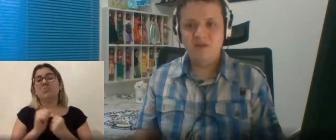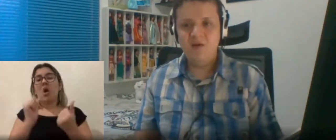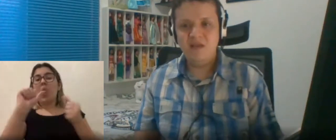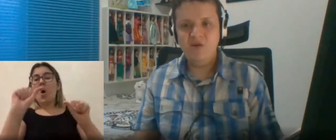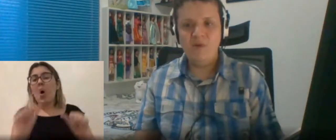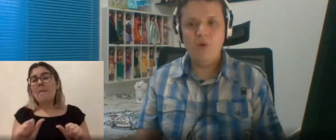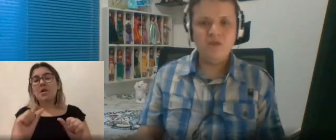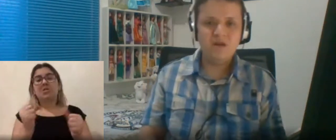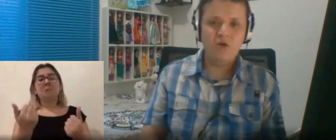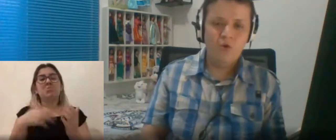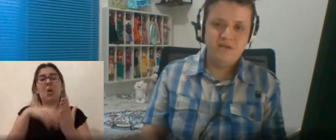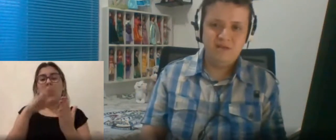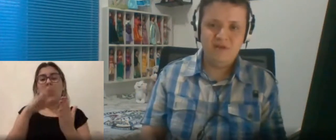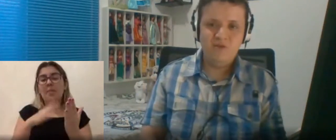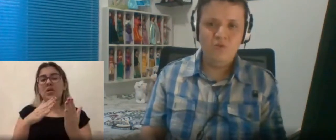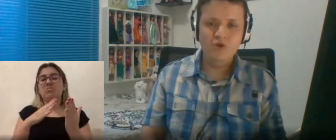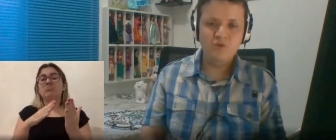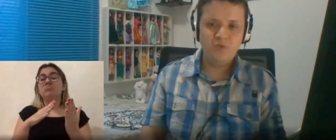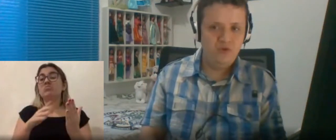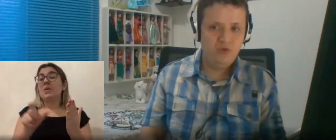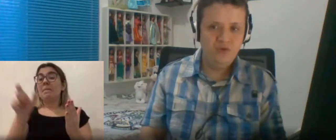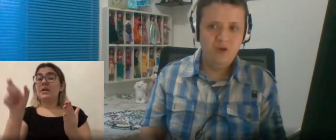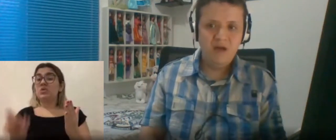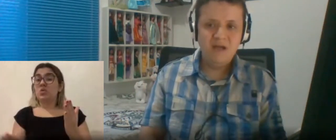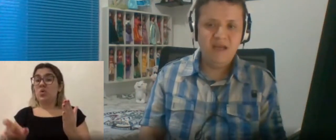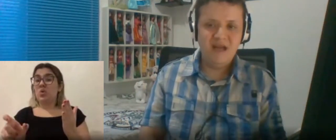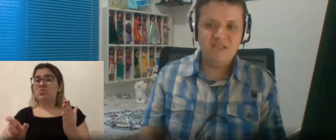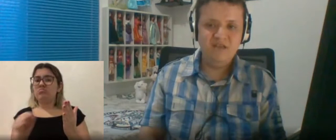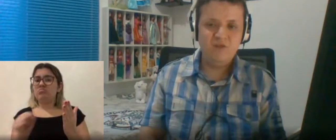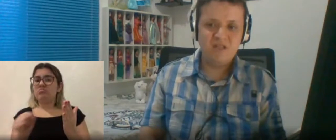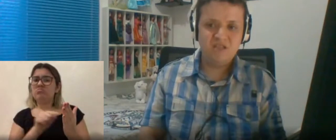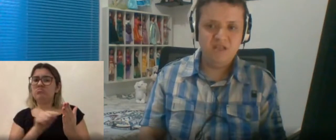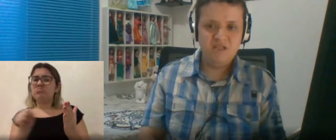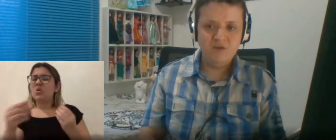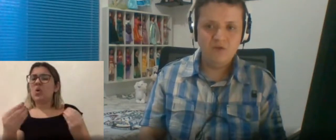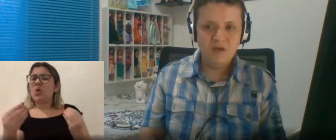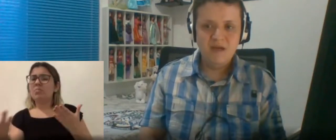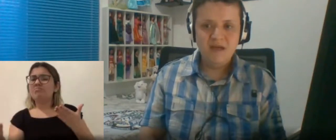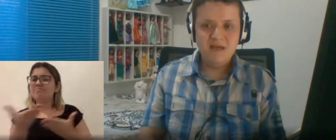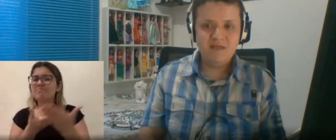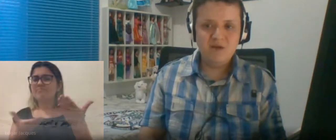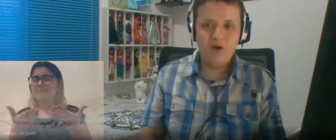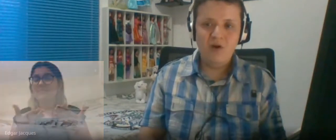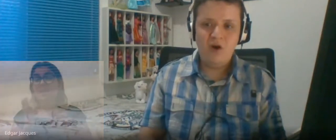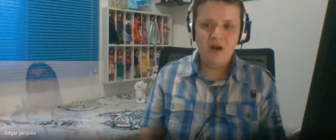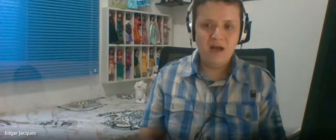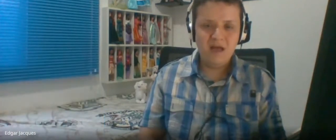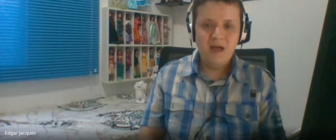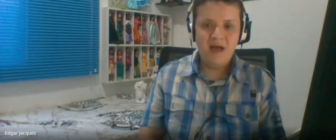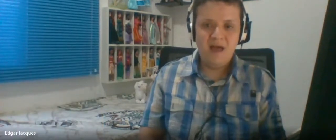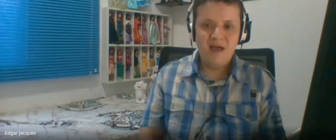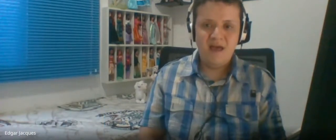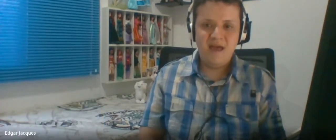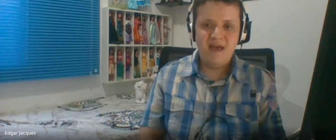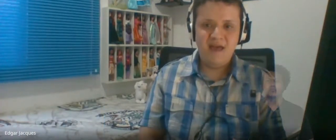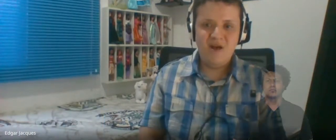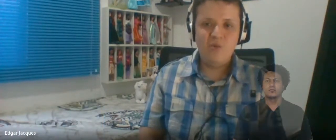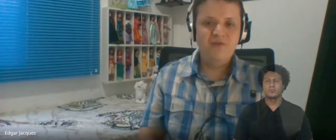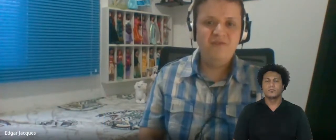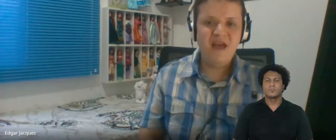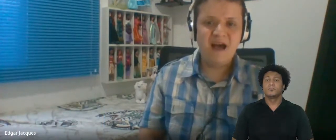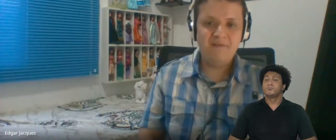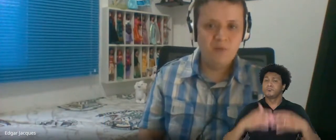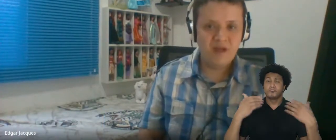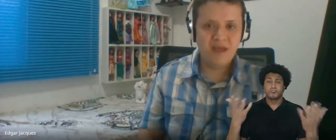seja, eu tenho aqui uma outra coisa, eu tenho um outro produto criativo, artístico, que se coloca